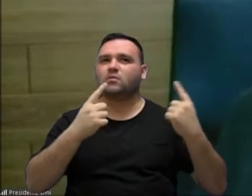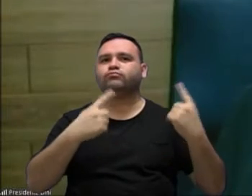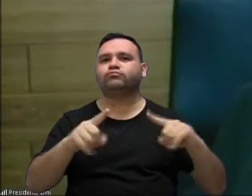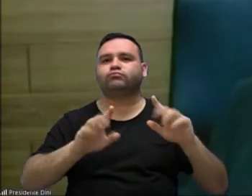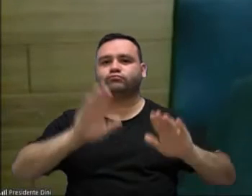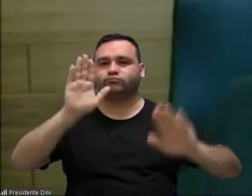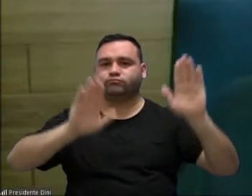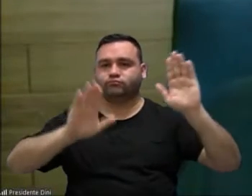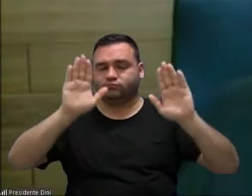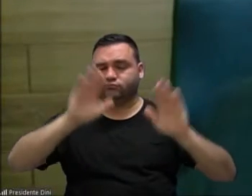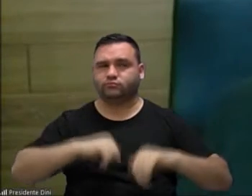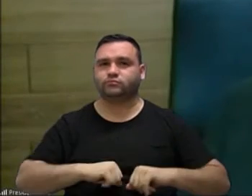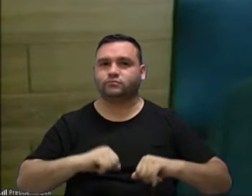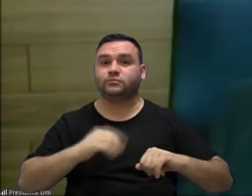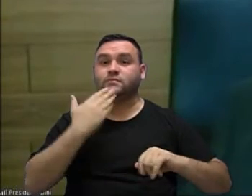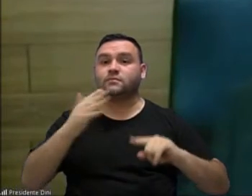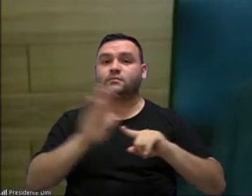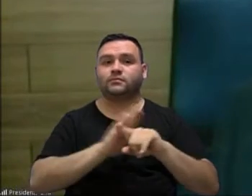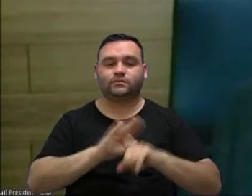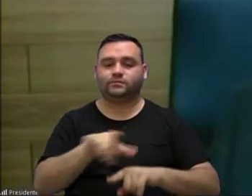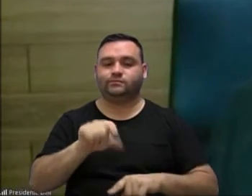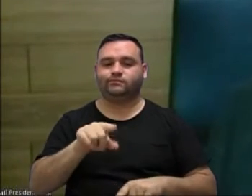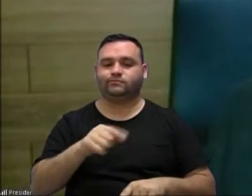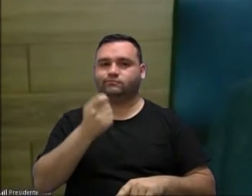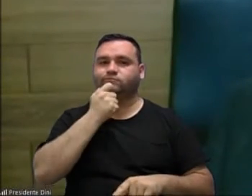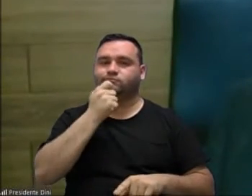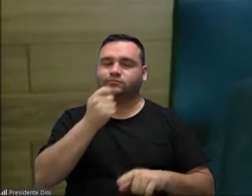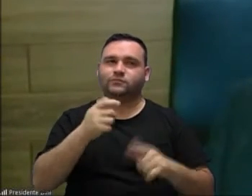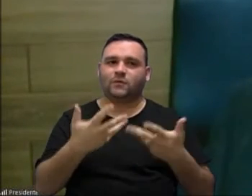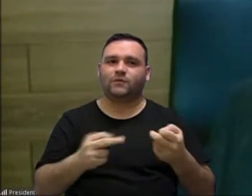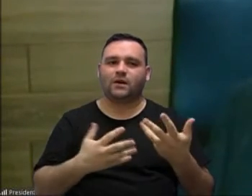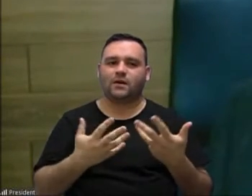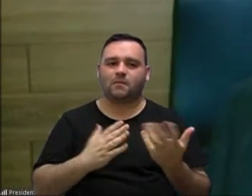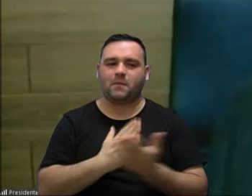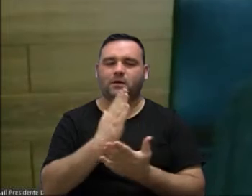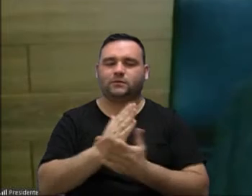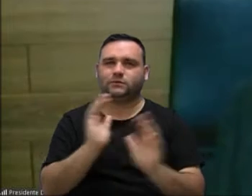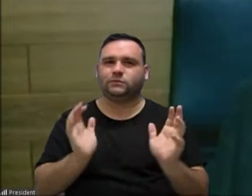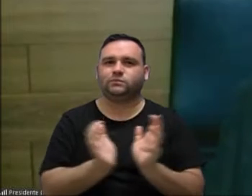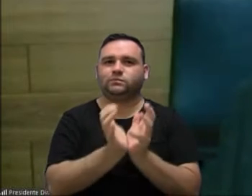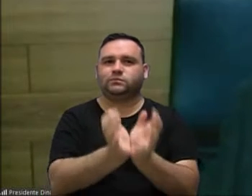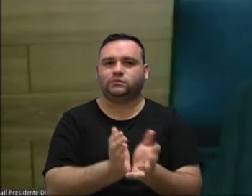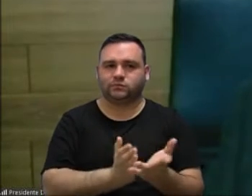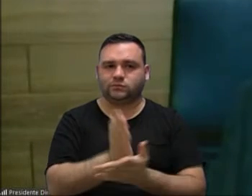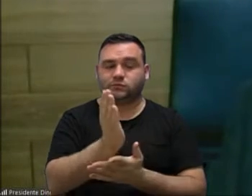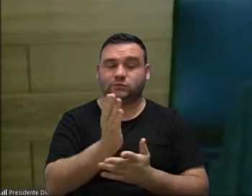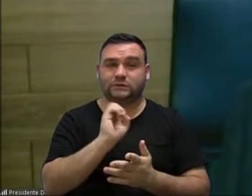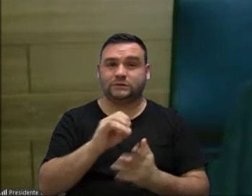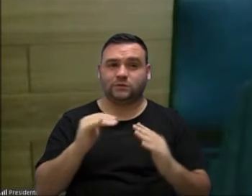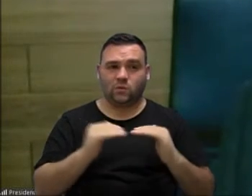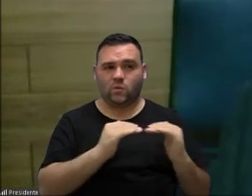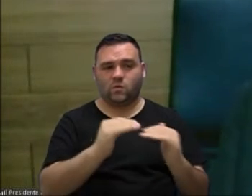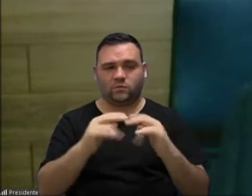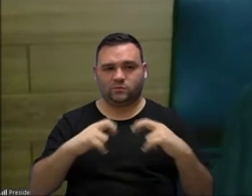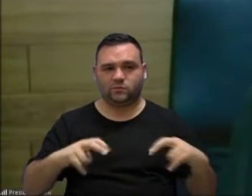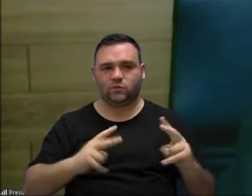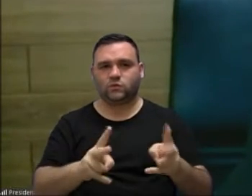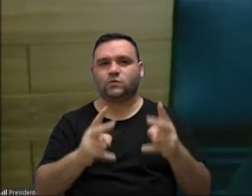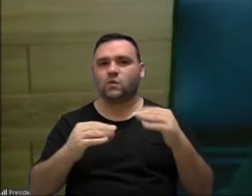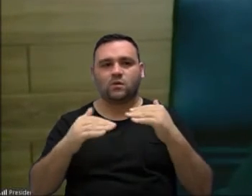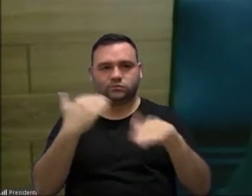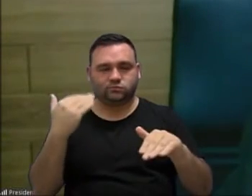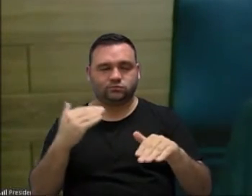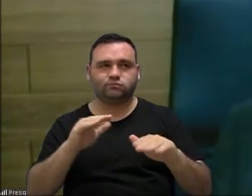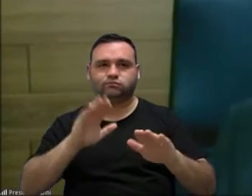contrários se manifestem os requerimentos não destacados que sejam aprovados em bloco os vereadores que concordam permanece como estão os